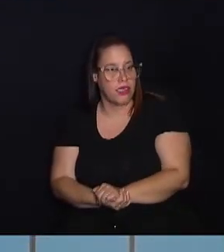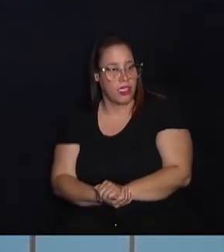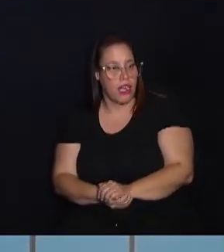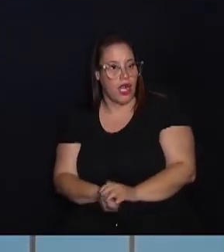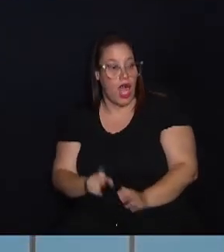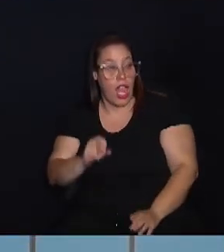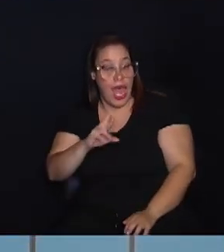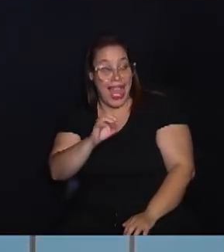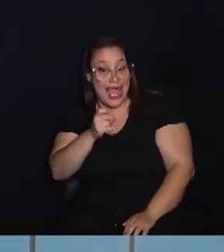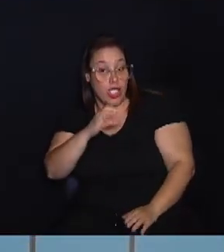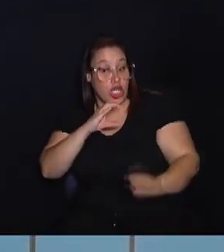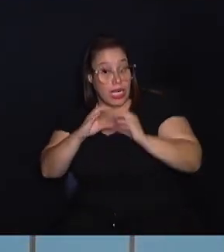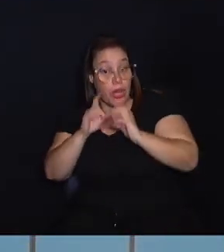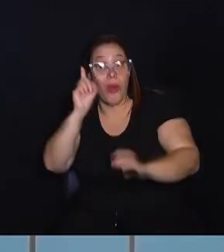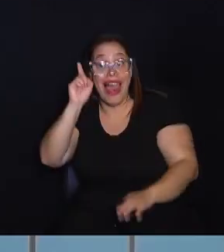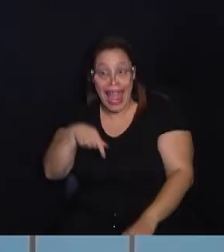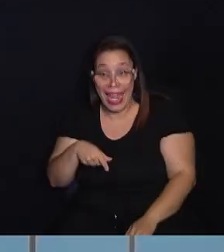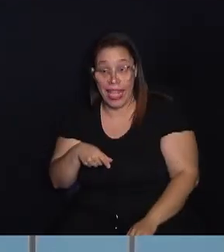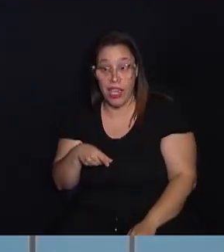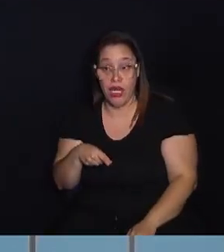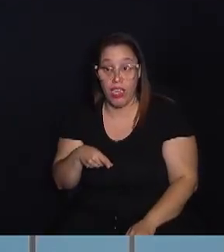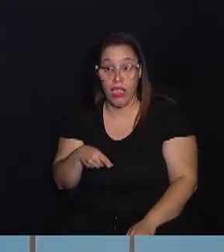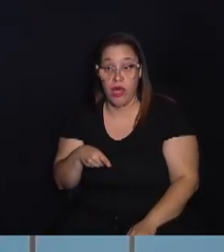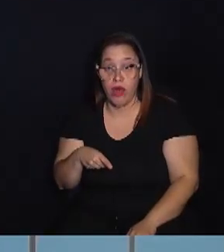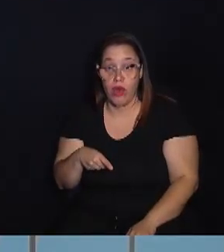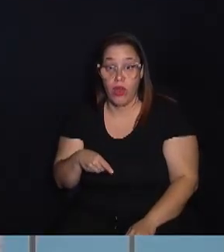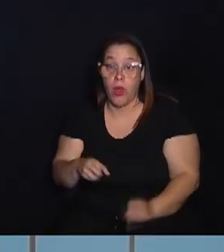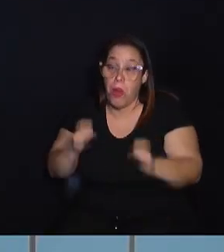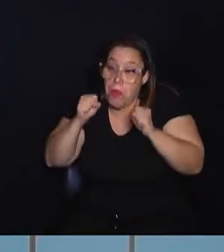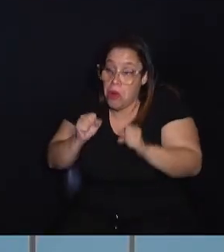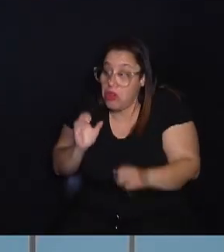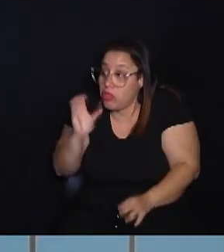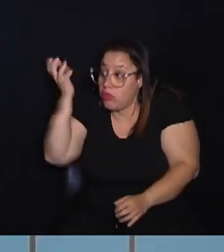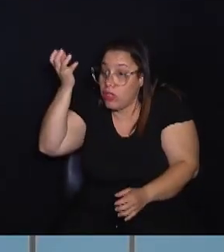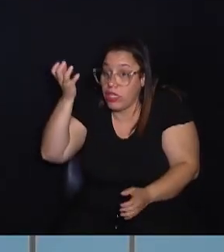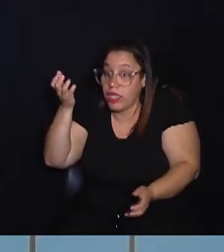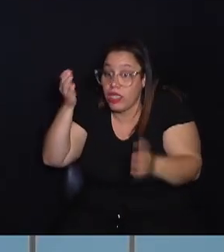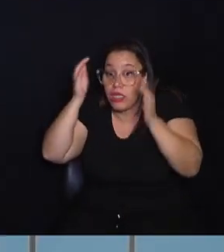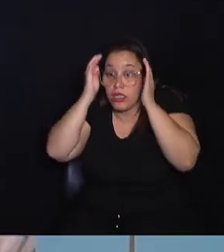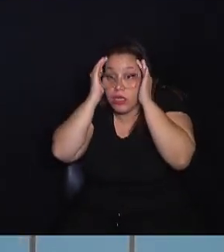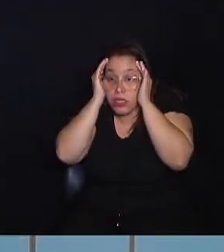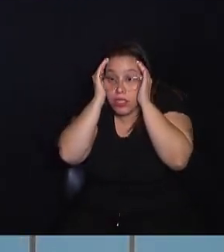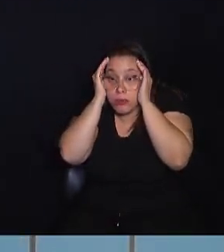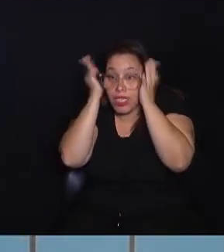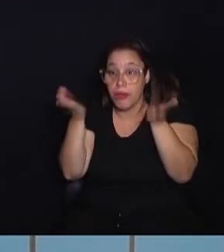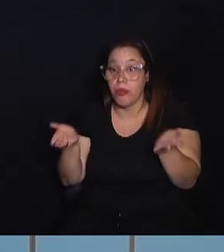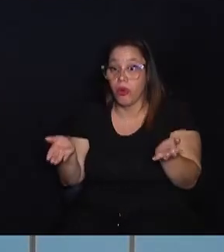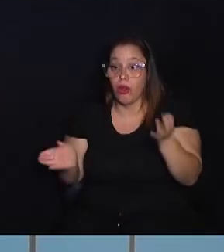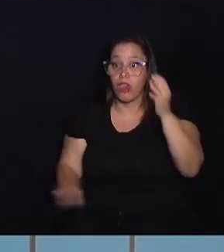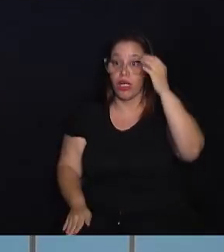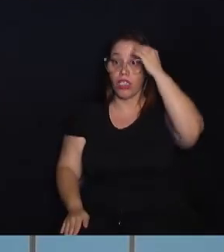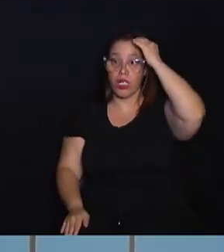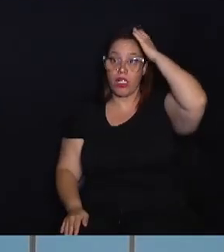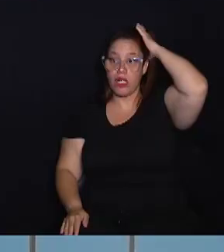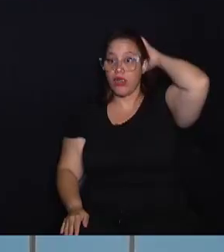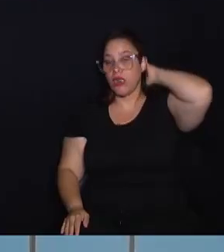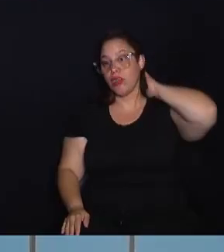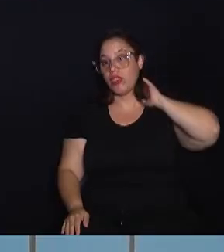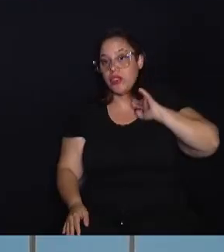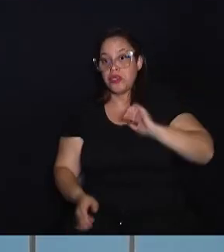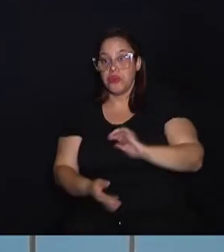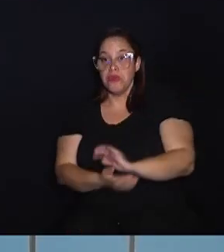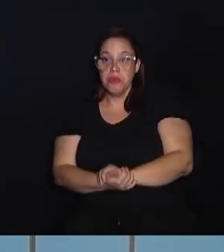essa comunicação? É. Mas é o que pode acontecer. Não vamos falar. Mas é o que pode. Porque não se sabe o que tem